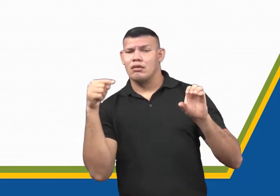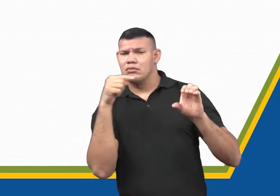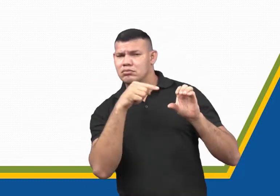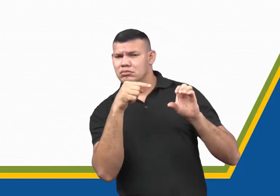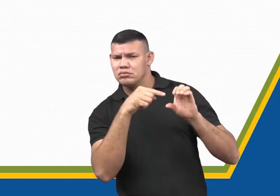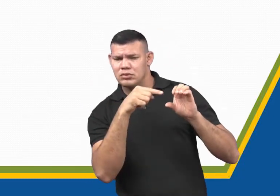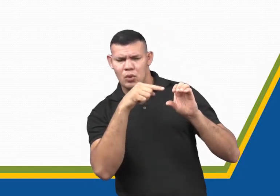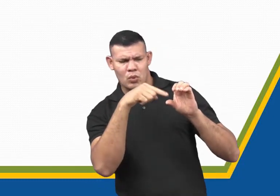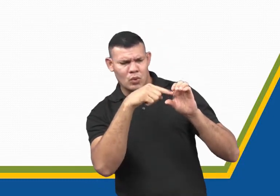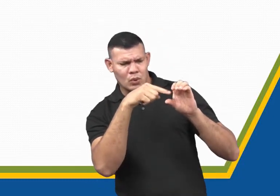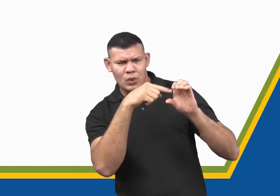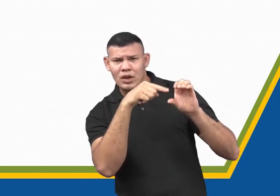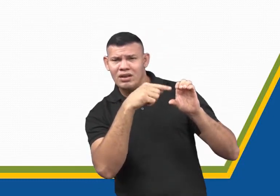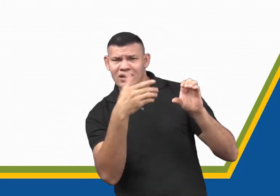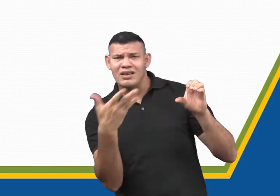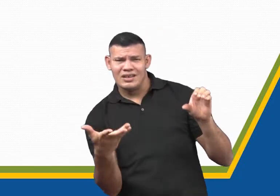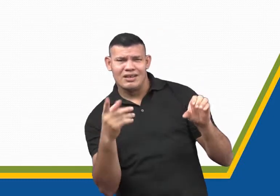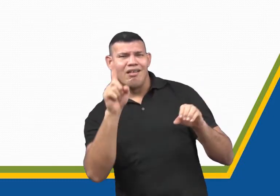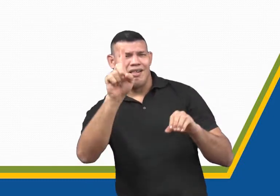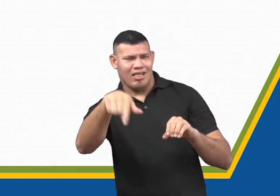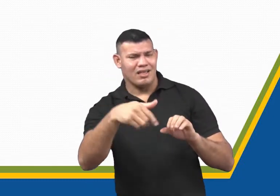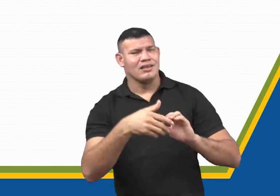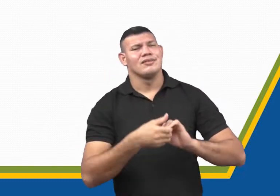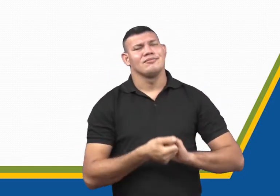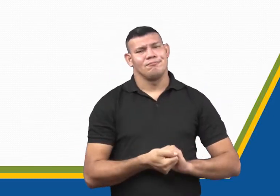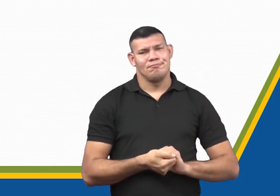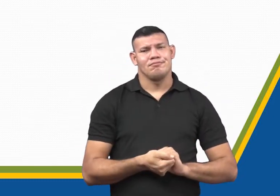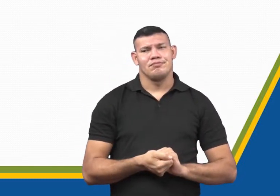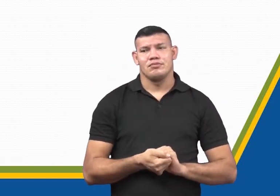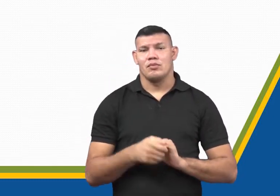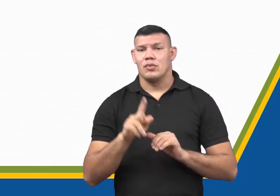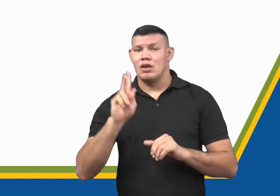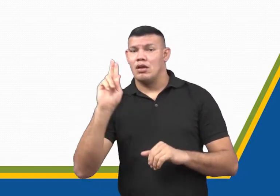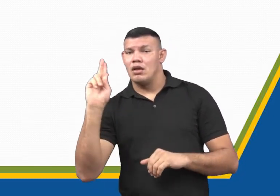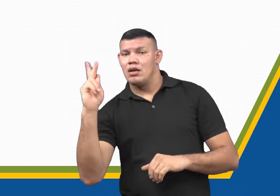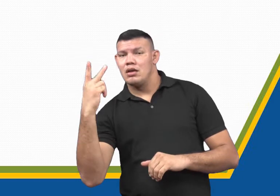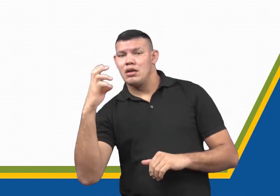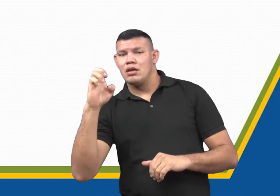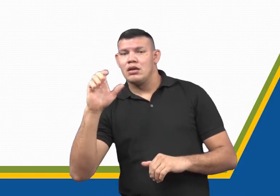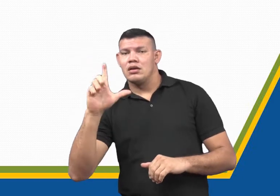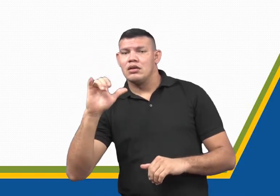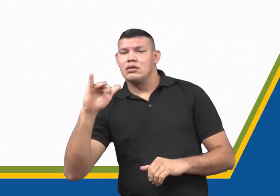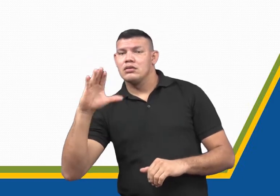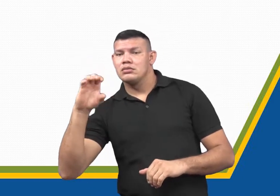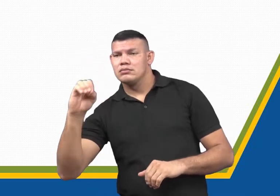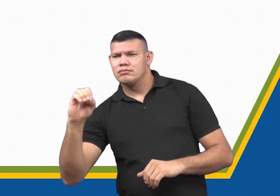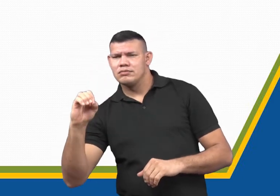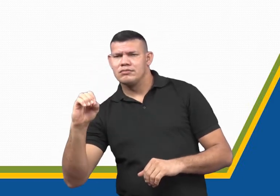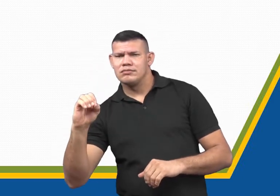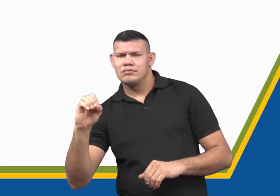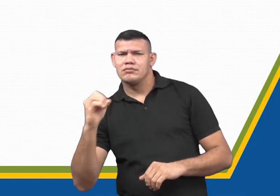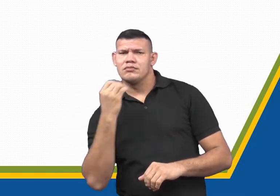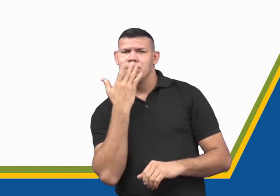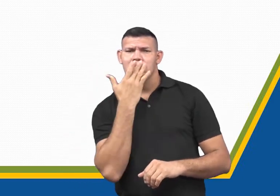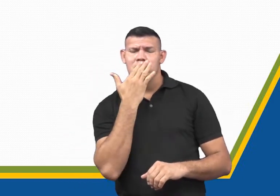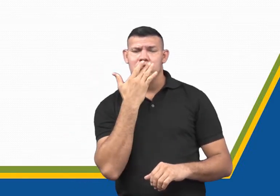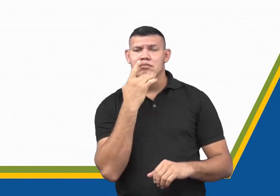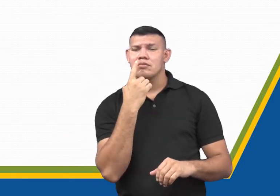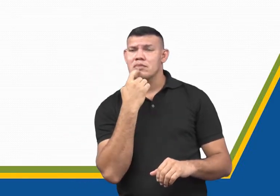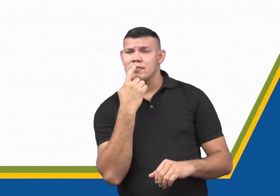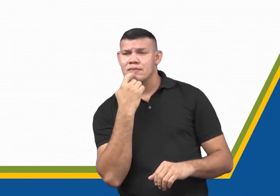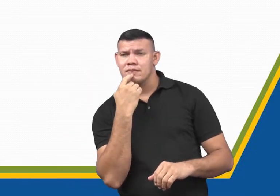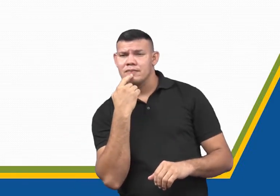átomo. Se vocês observarem essa imagem do hélio, a gente vai observar com a coloração avermelhada